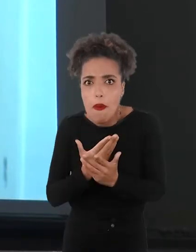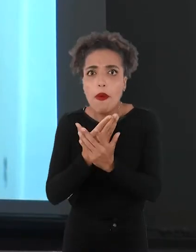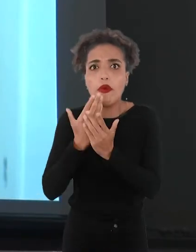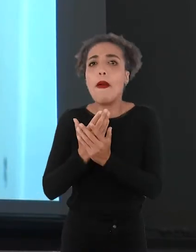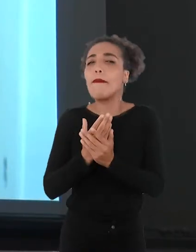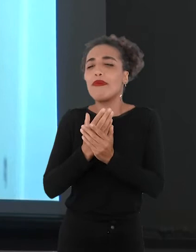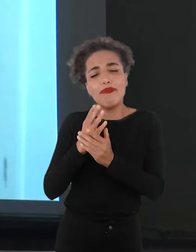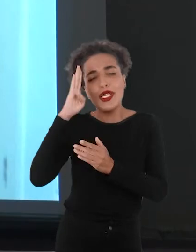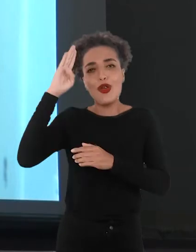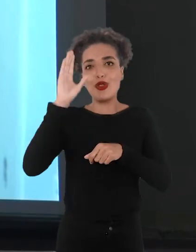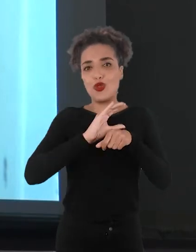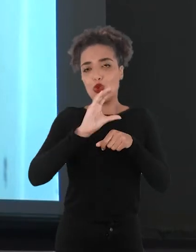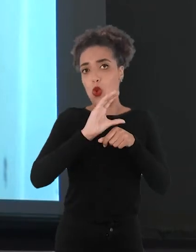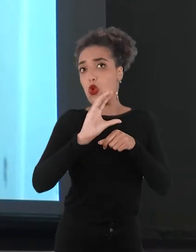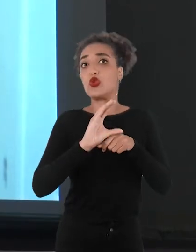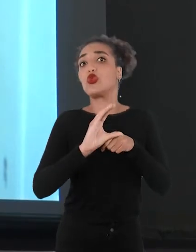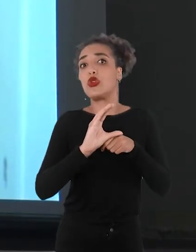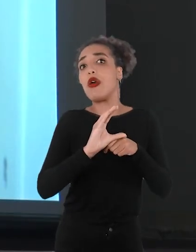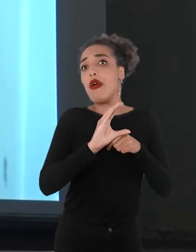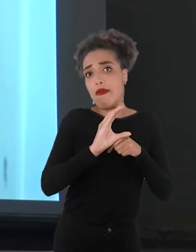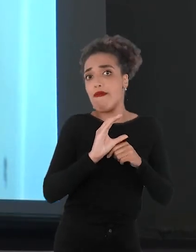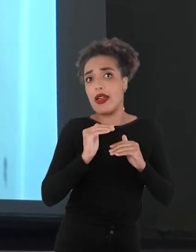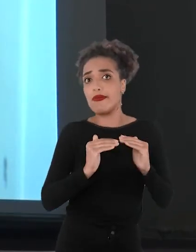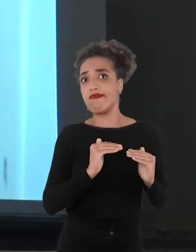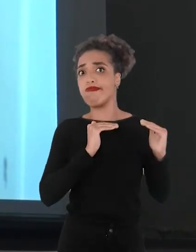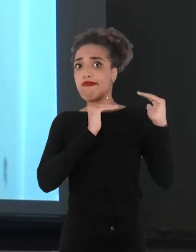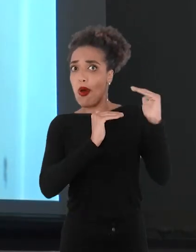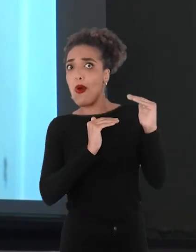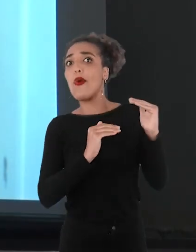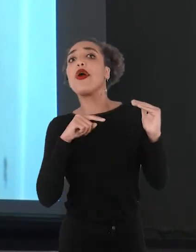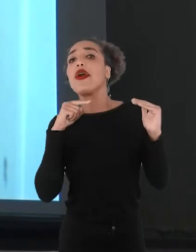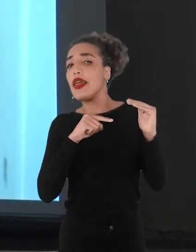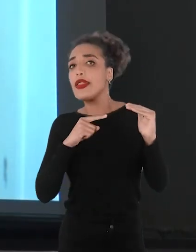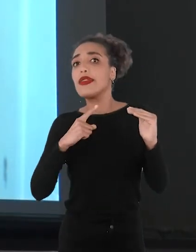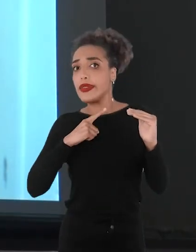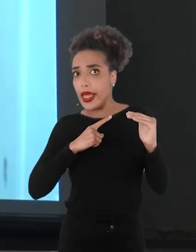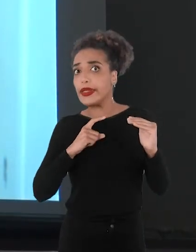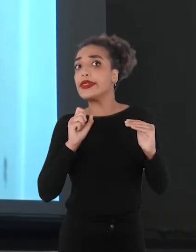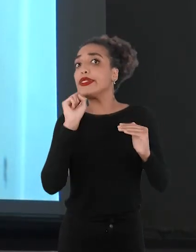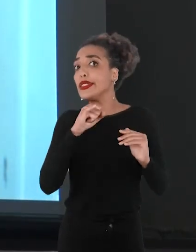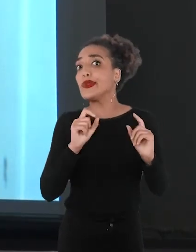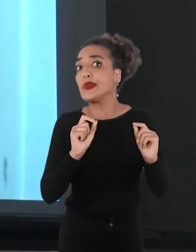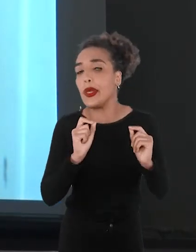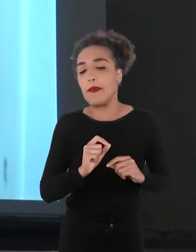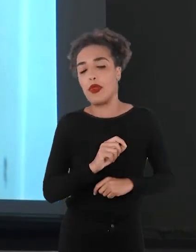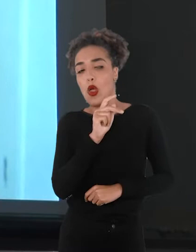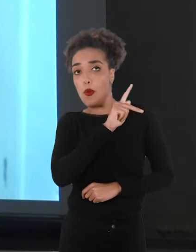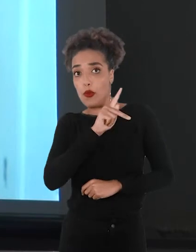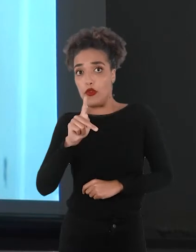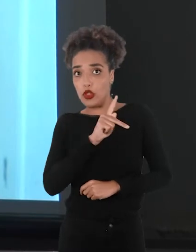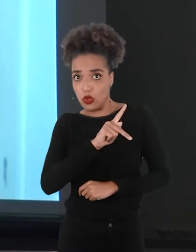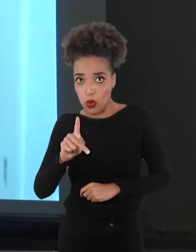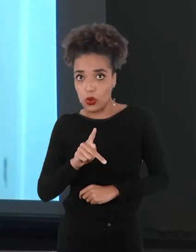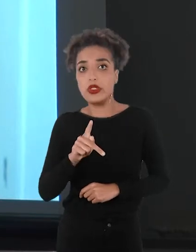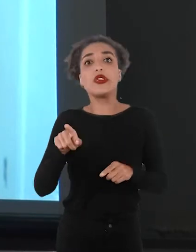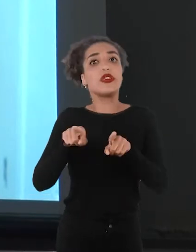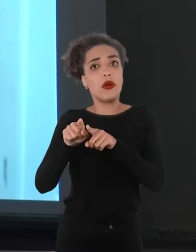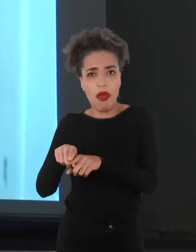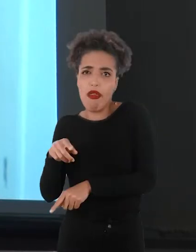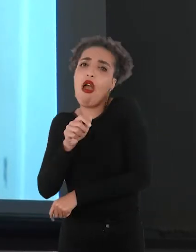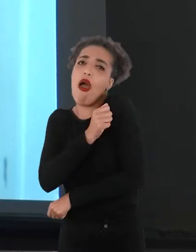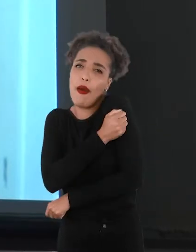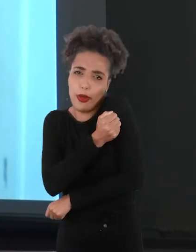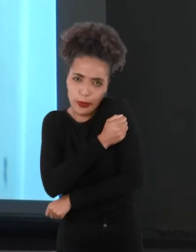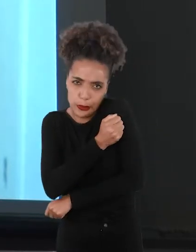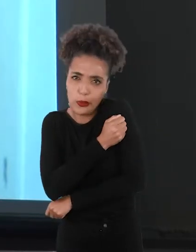mais elitizados, existe sim, tanto por parte do docente, quanto por parte de alguns discentes